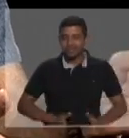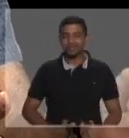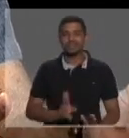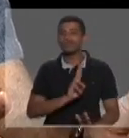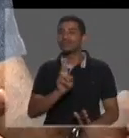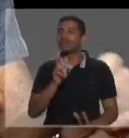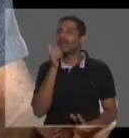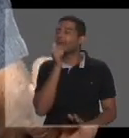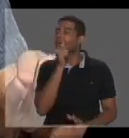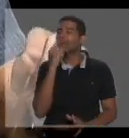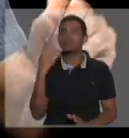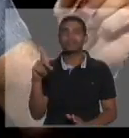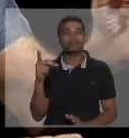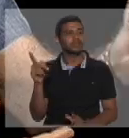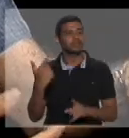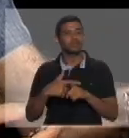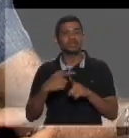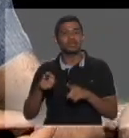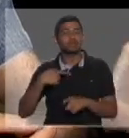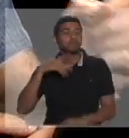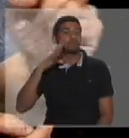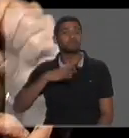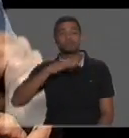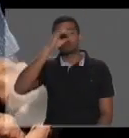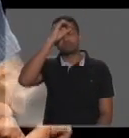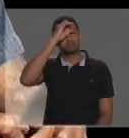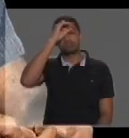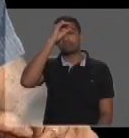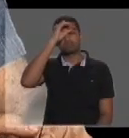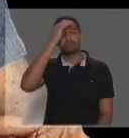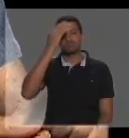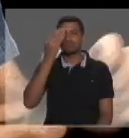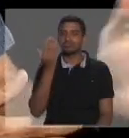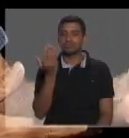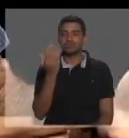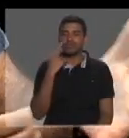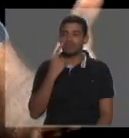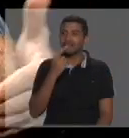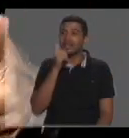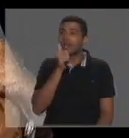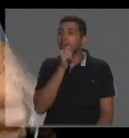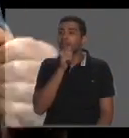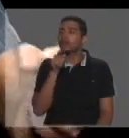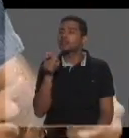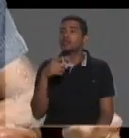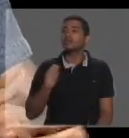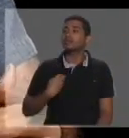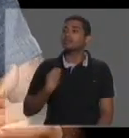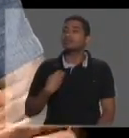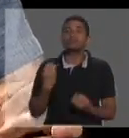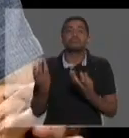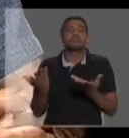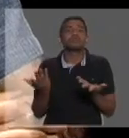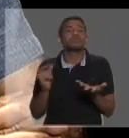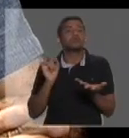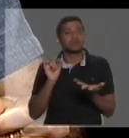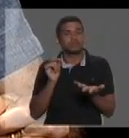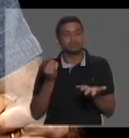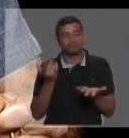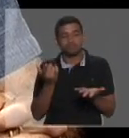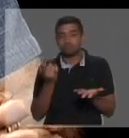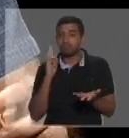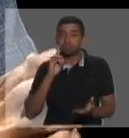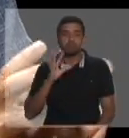dele com o nome da mãe, que ele até então não tinha tido a oportunidade de saber, a mãe que colocou ele